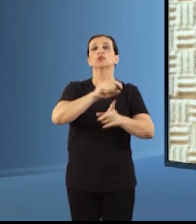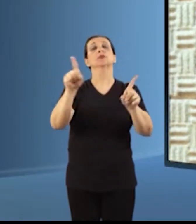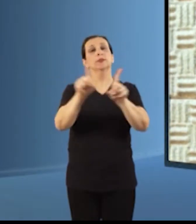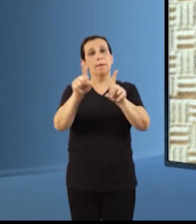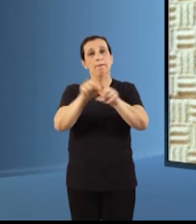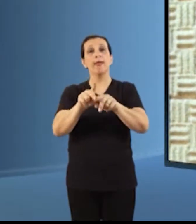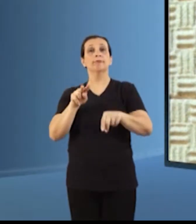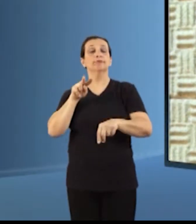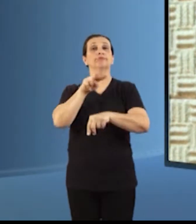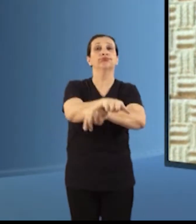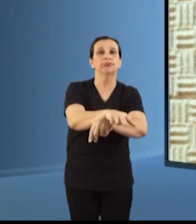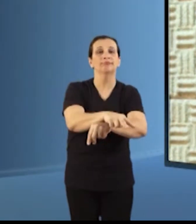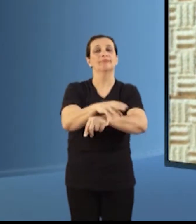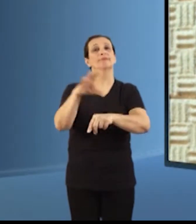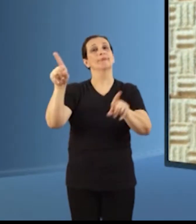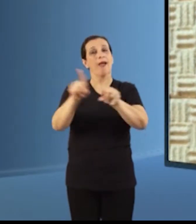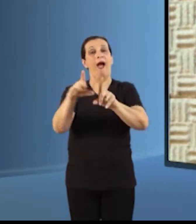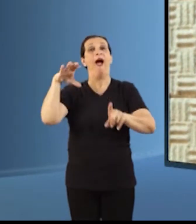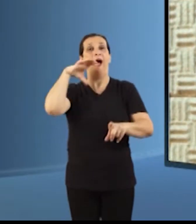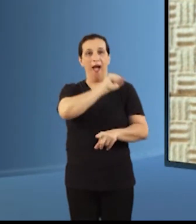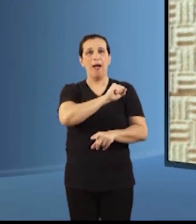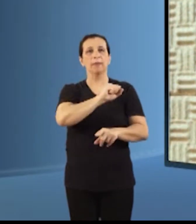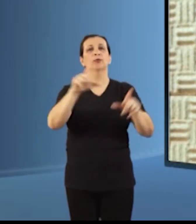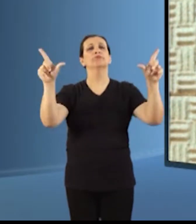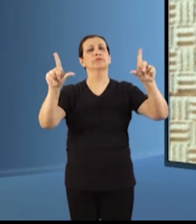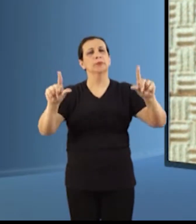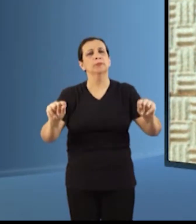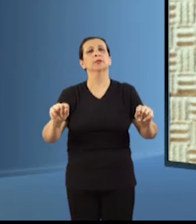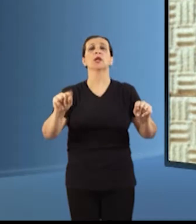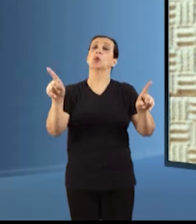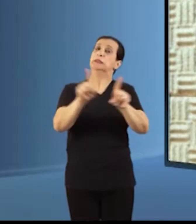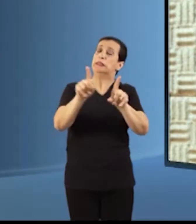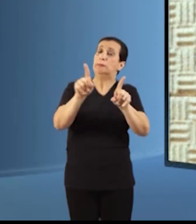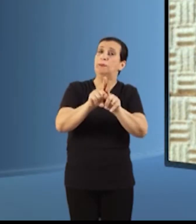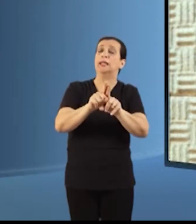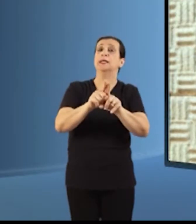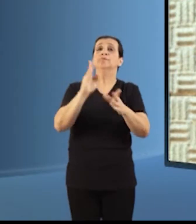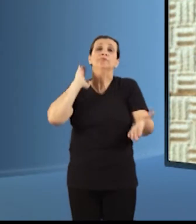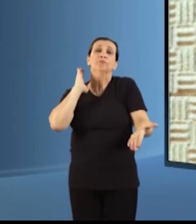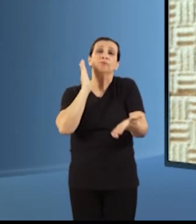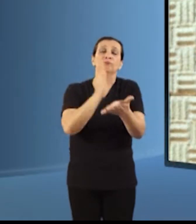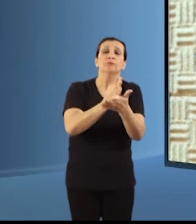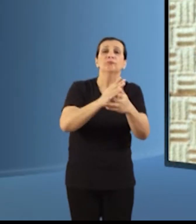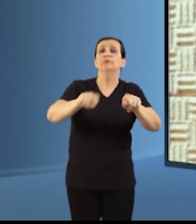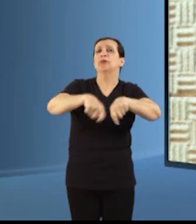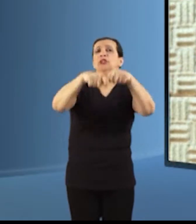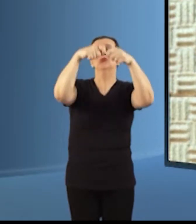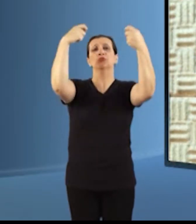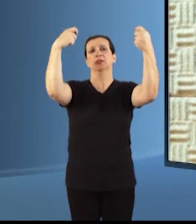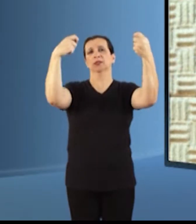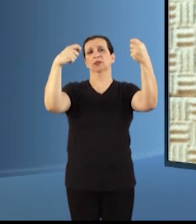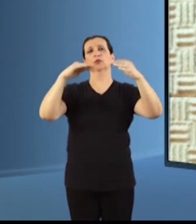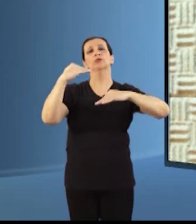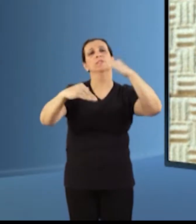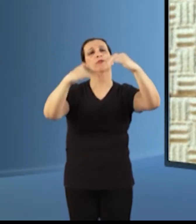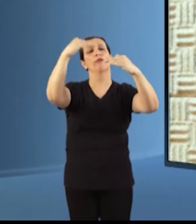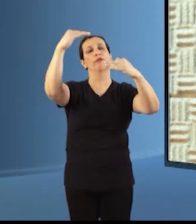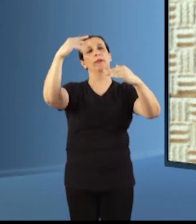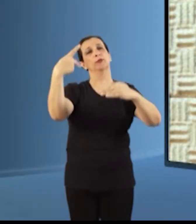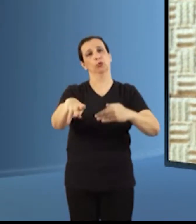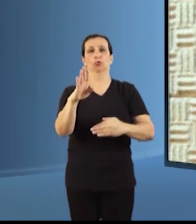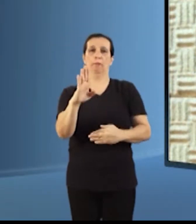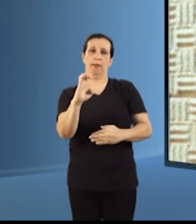da intervenção precoce, né? Minimizando ou mesmo eliminando qualquer prejuízo no